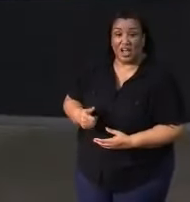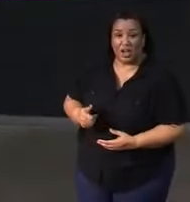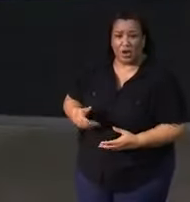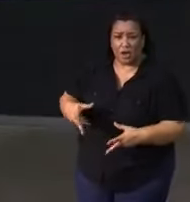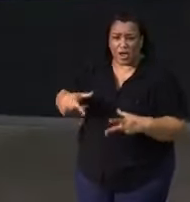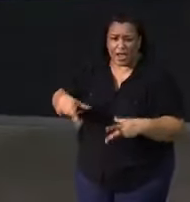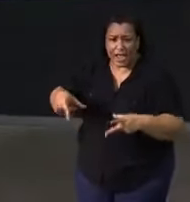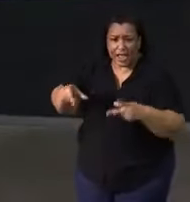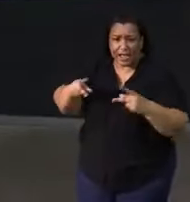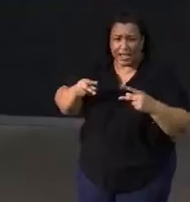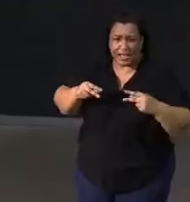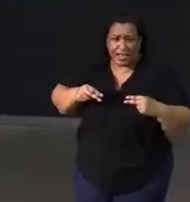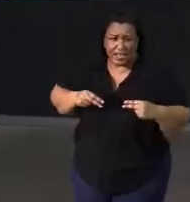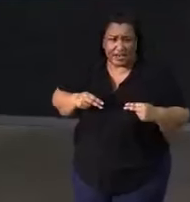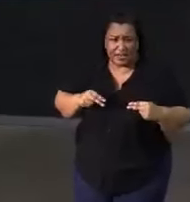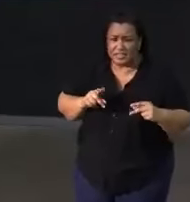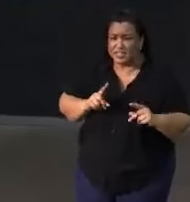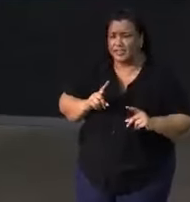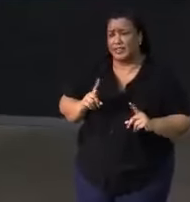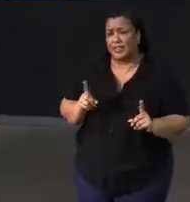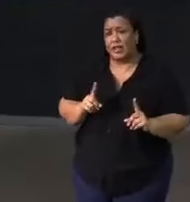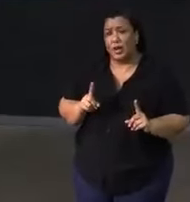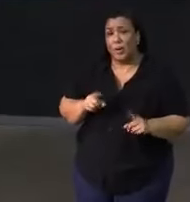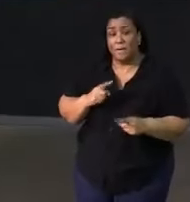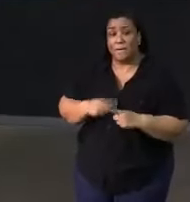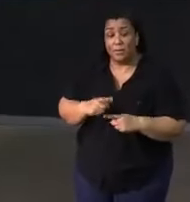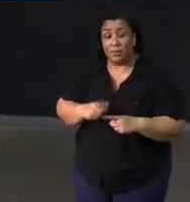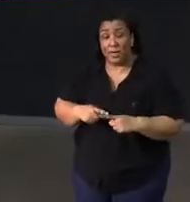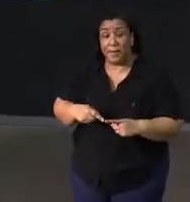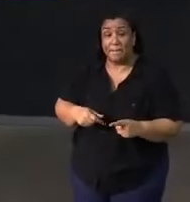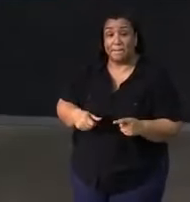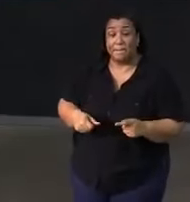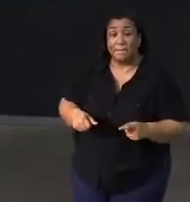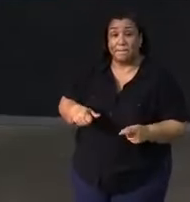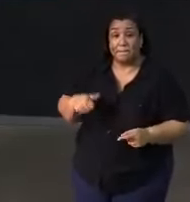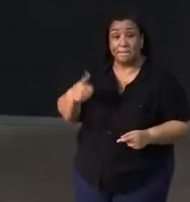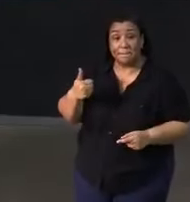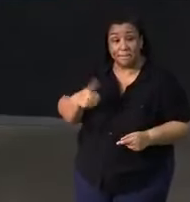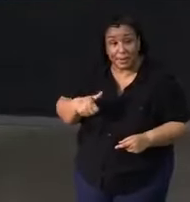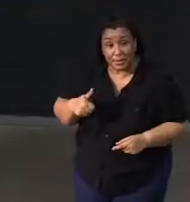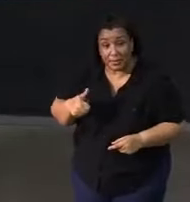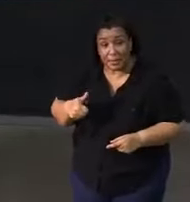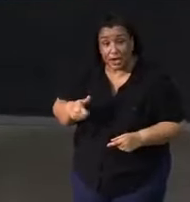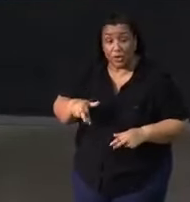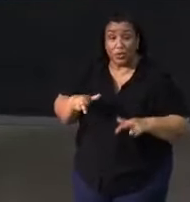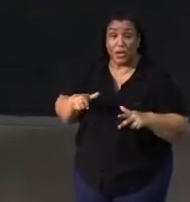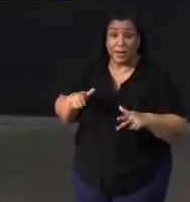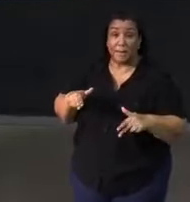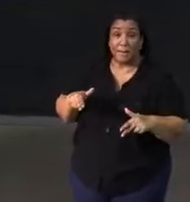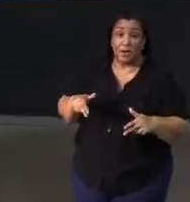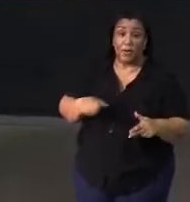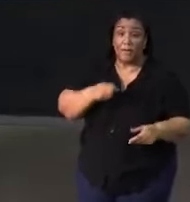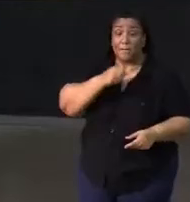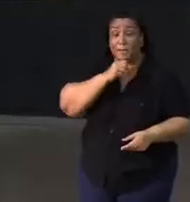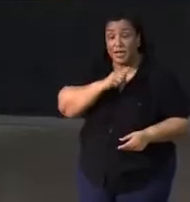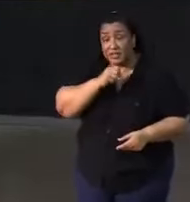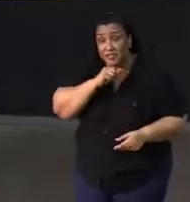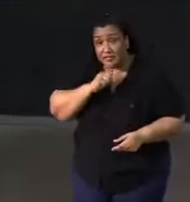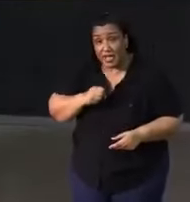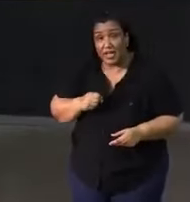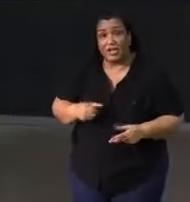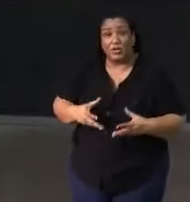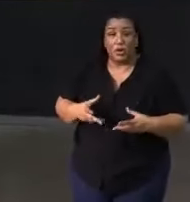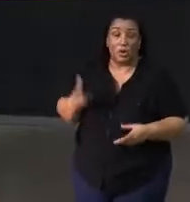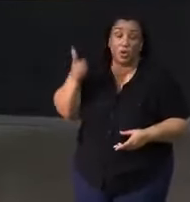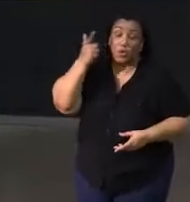de coisa, a não ser que todos os seus irmãos morressem. Então ele já tinha na sua mente que